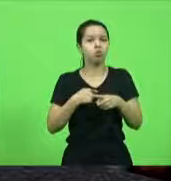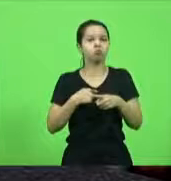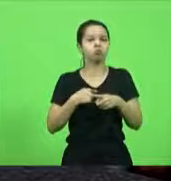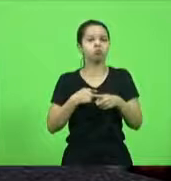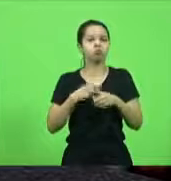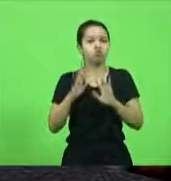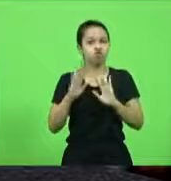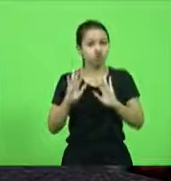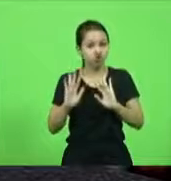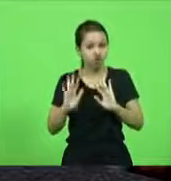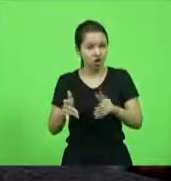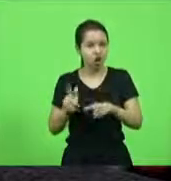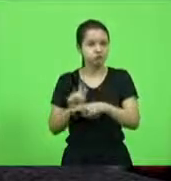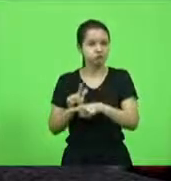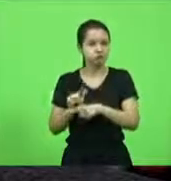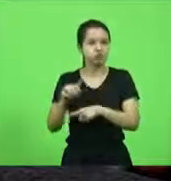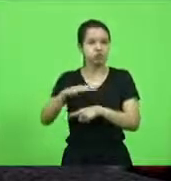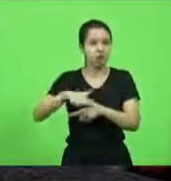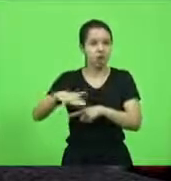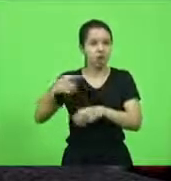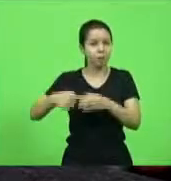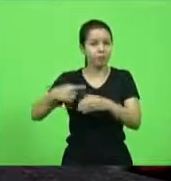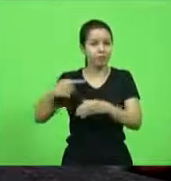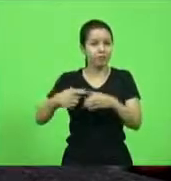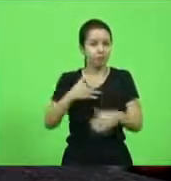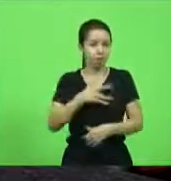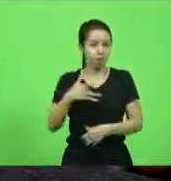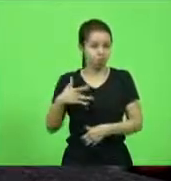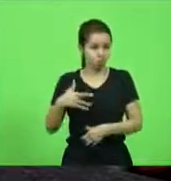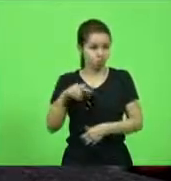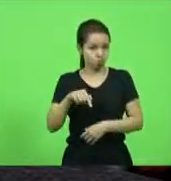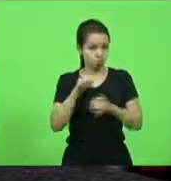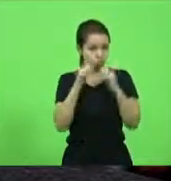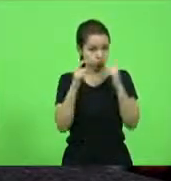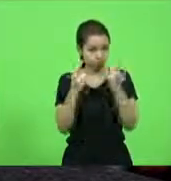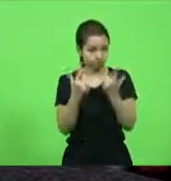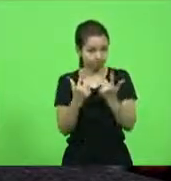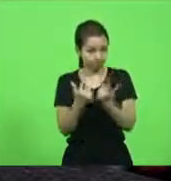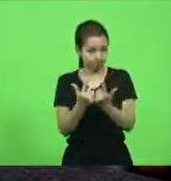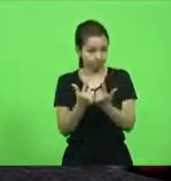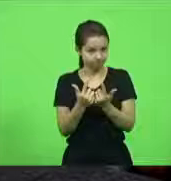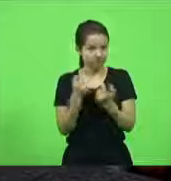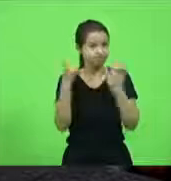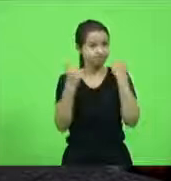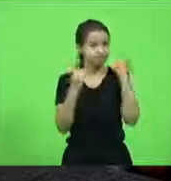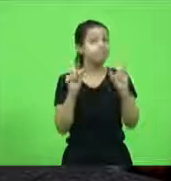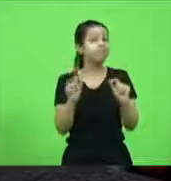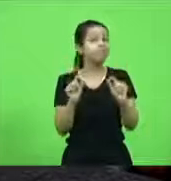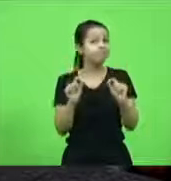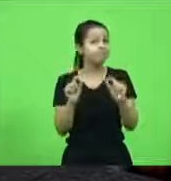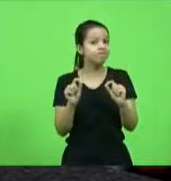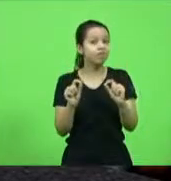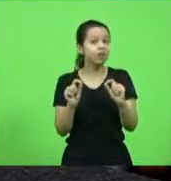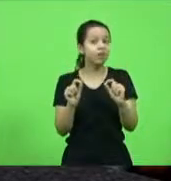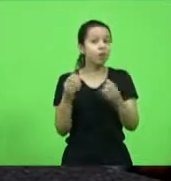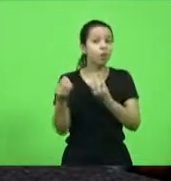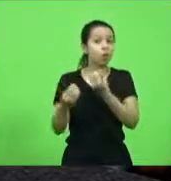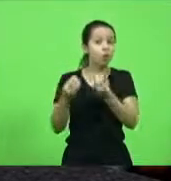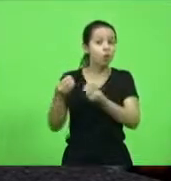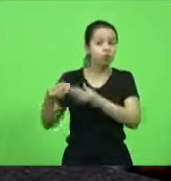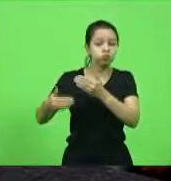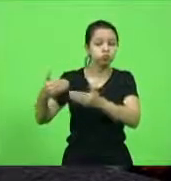do ritmo que está sendo a vacinação nos nossos municípios, em Santa Catarina e, diga-se, também no Brasil